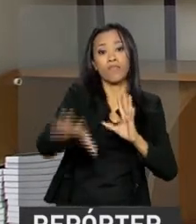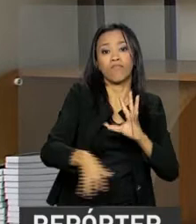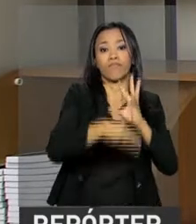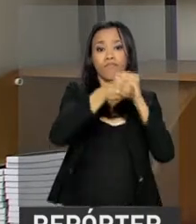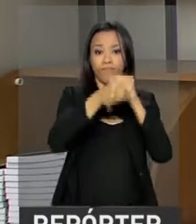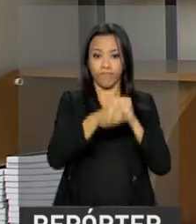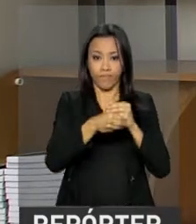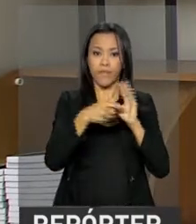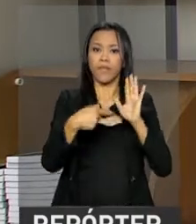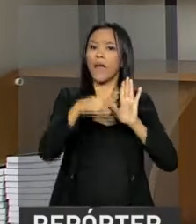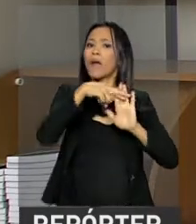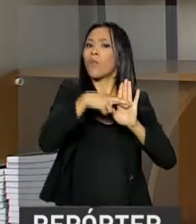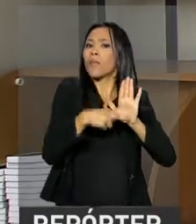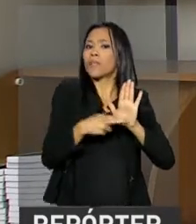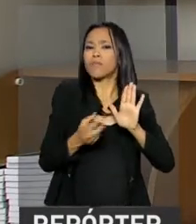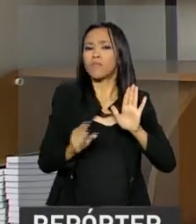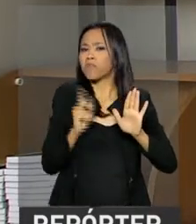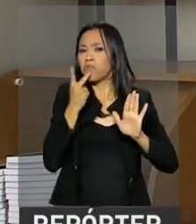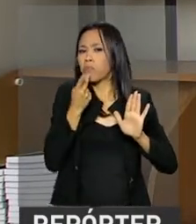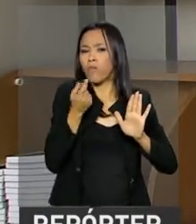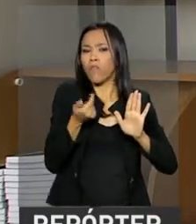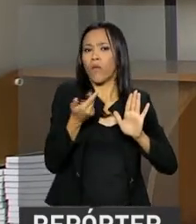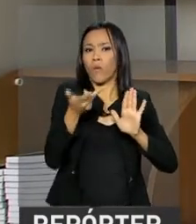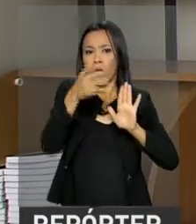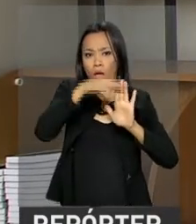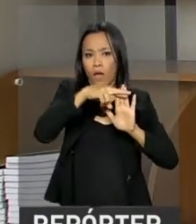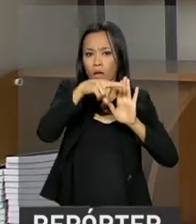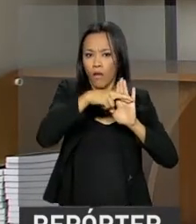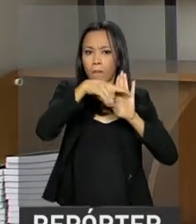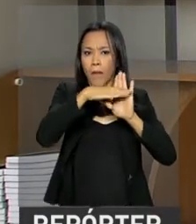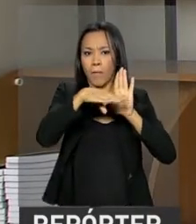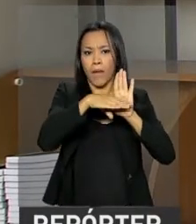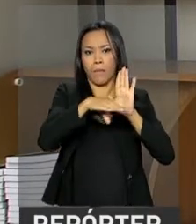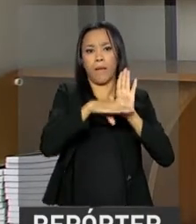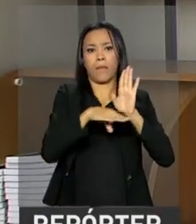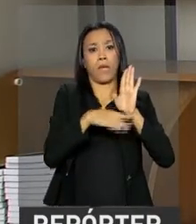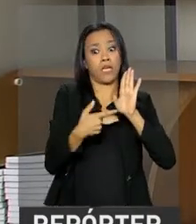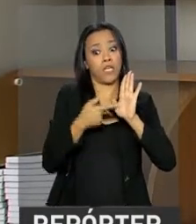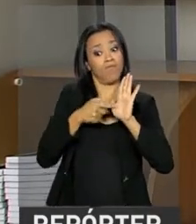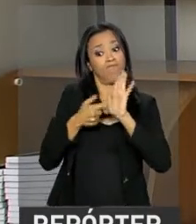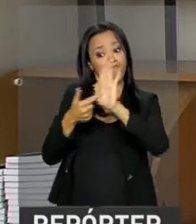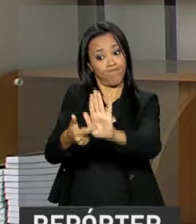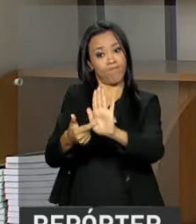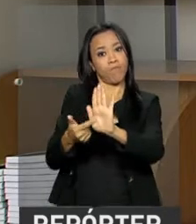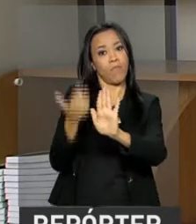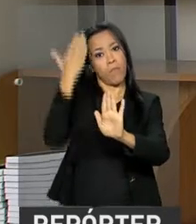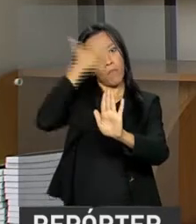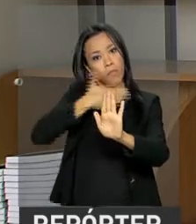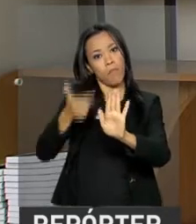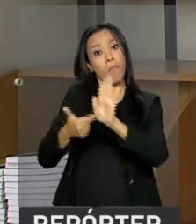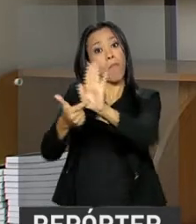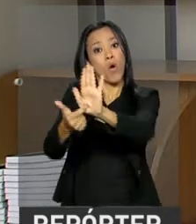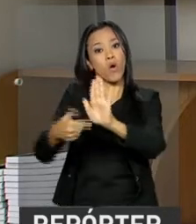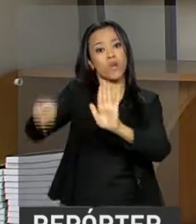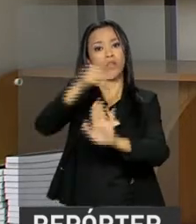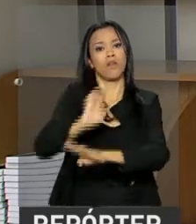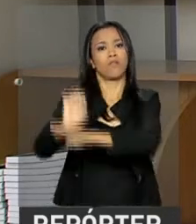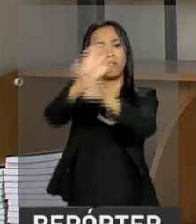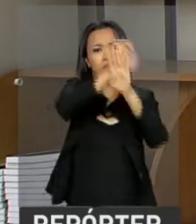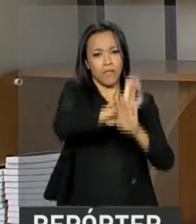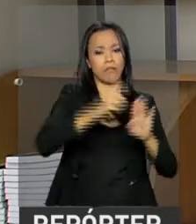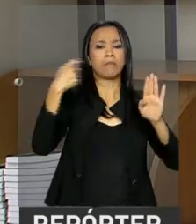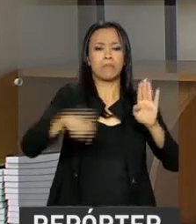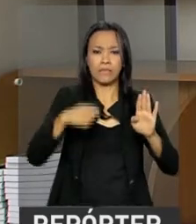se estabelece regras impõe ao estado um esforço maior de contenção